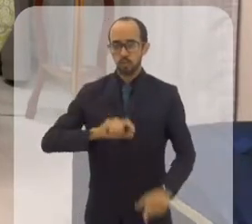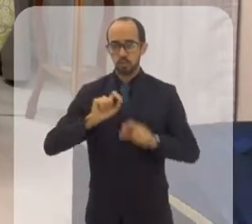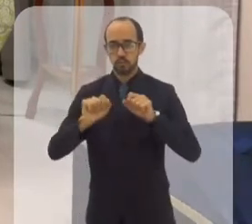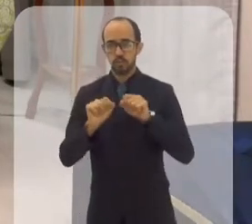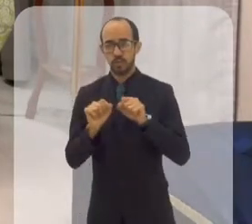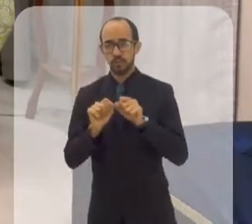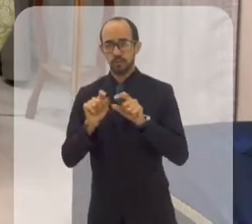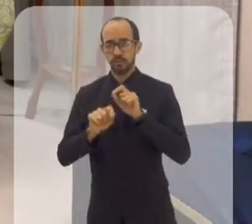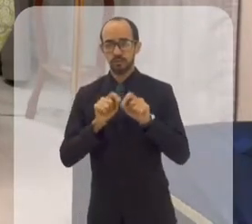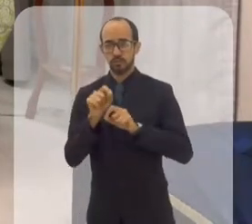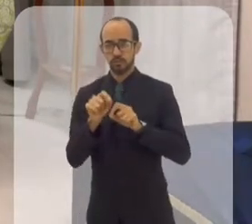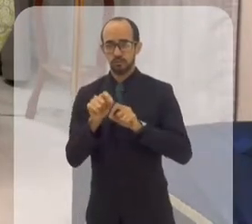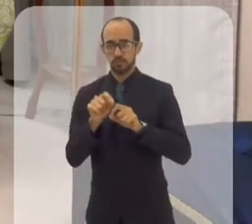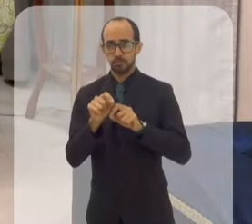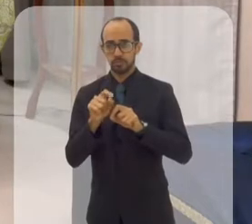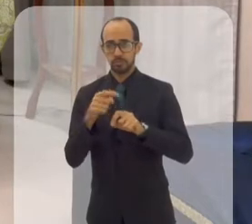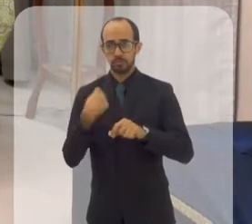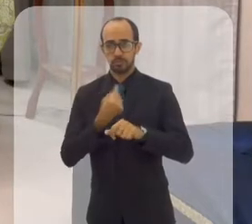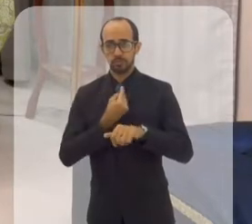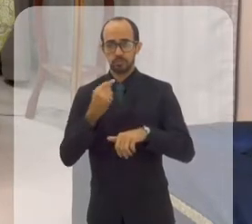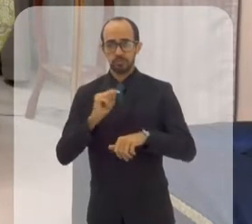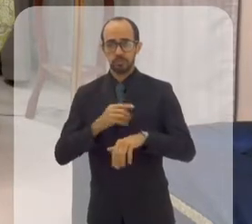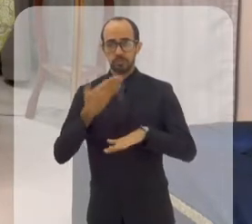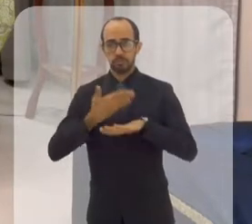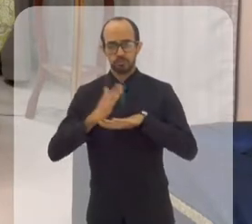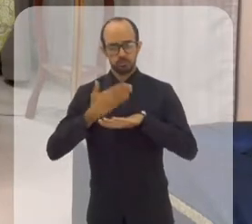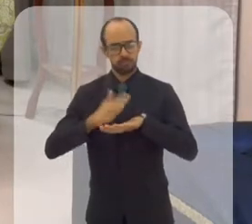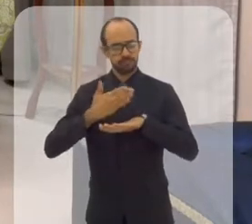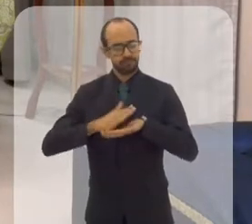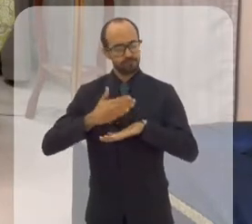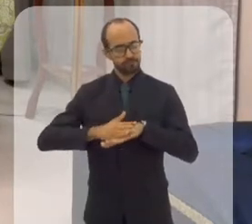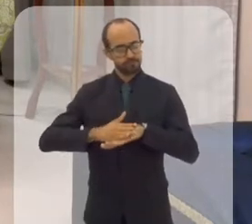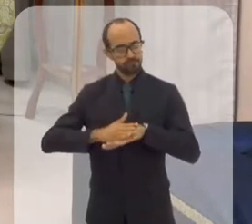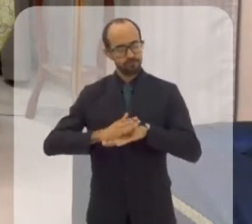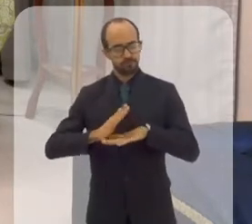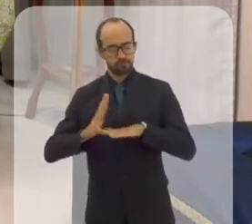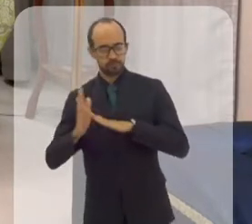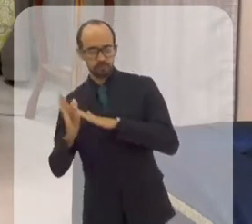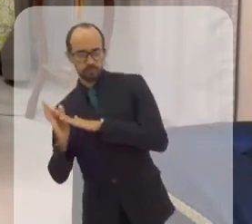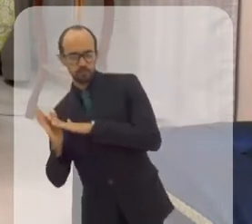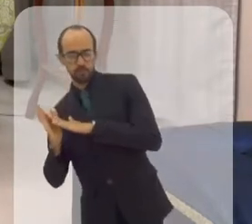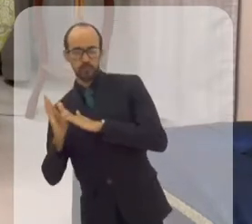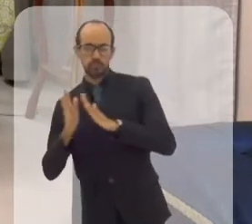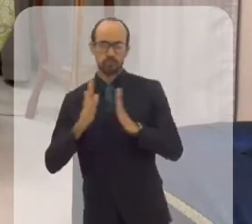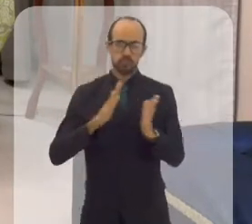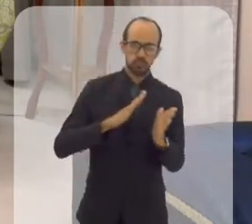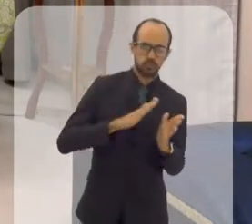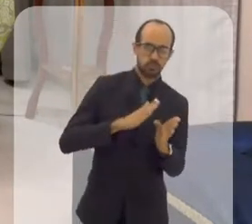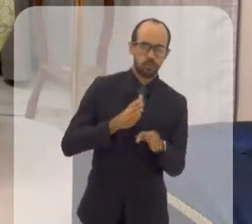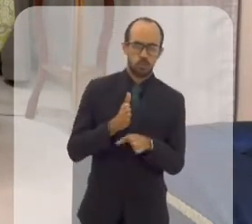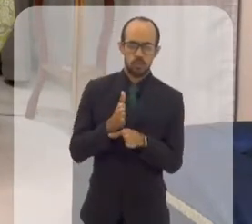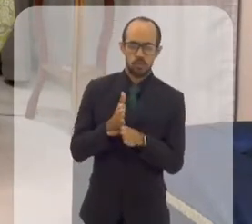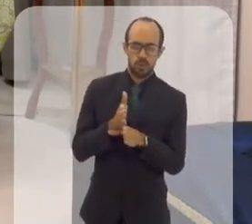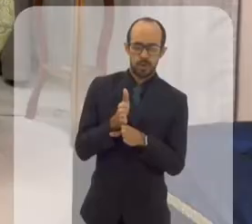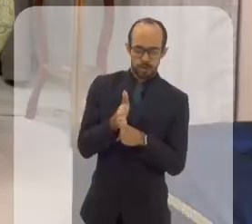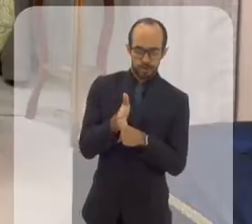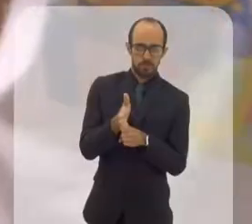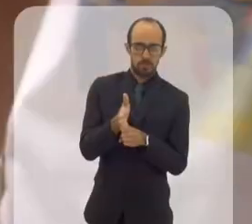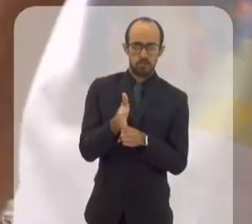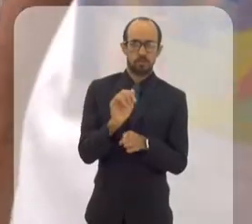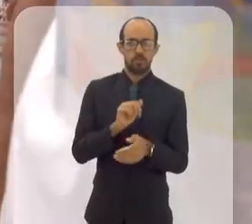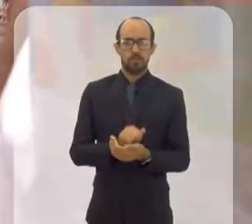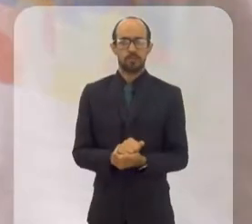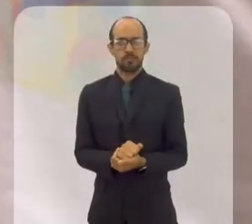Tem a postura que a gente trabalha a lateralidade do corpo, tá?